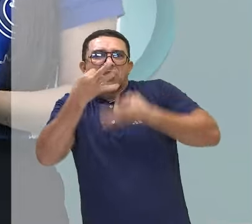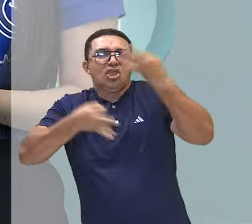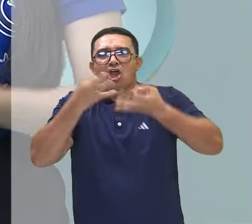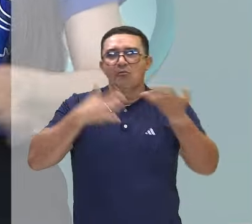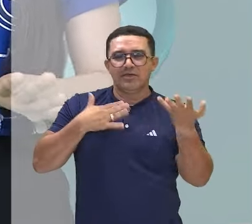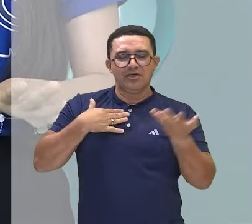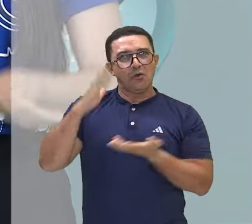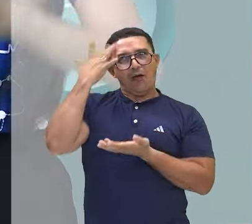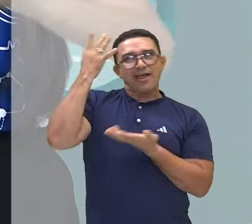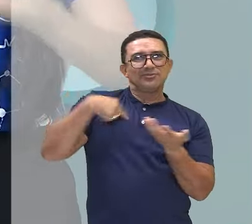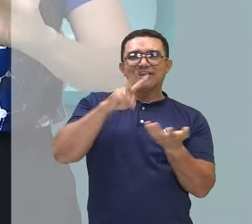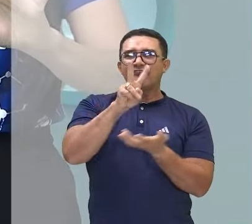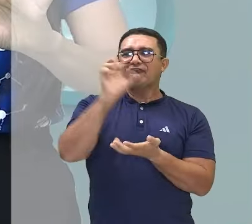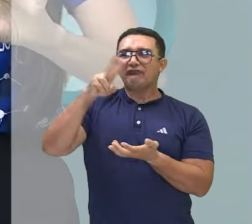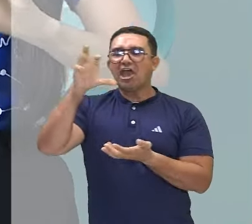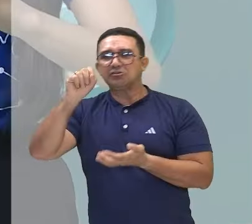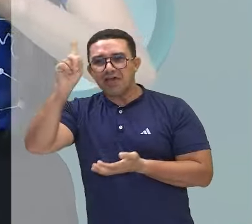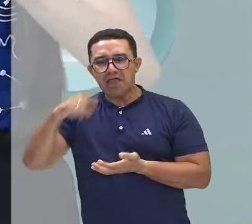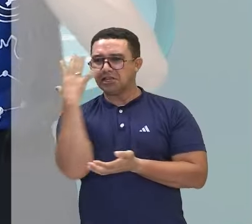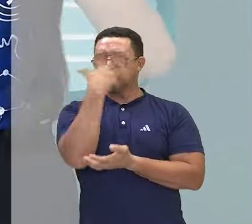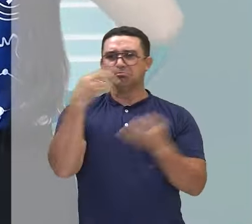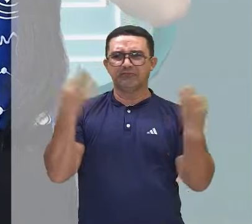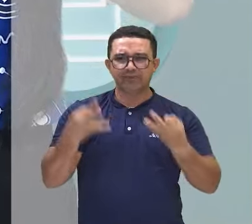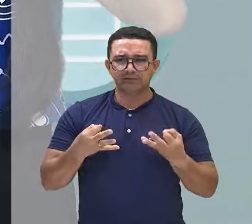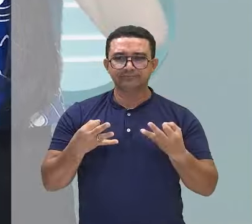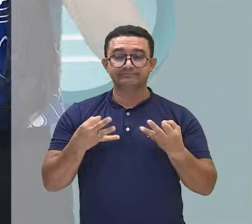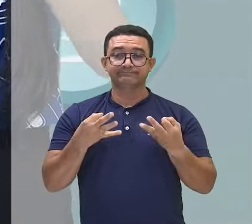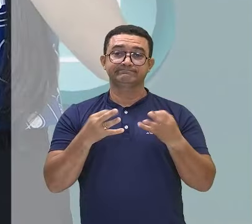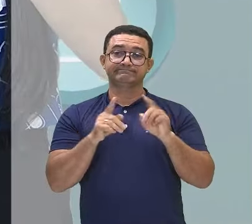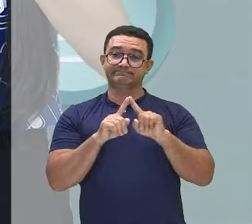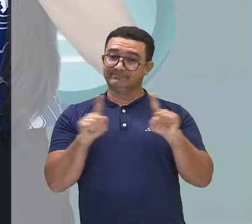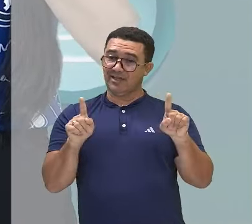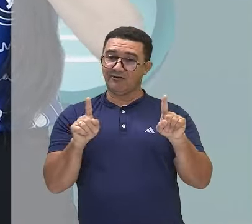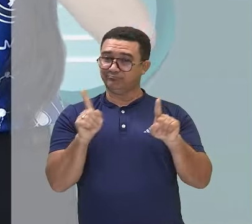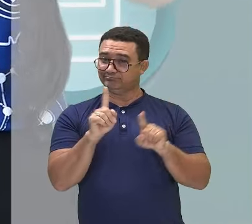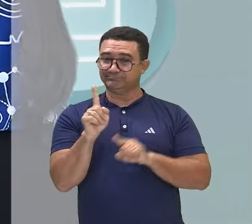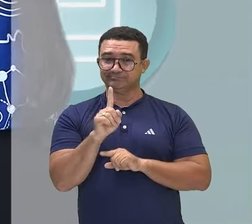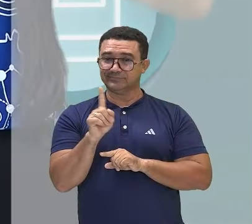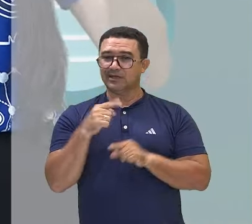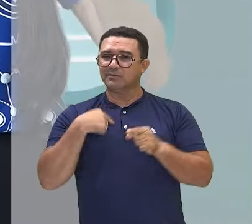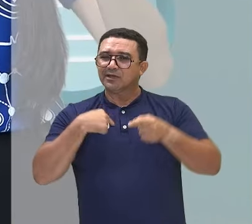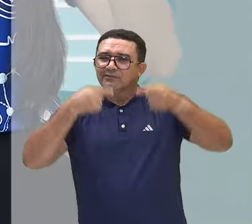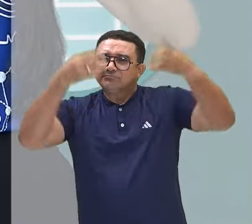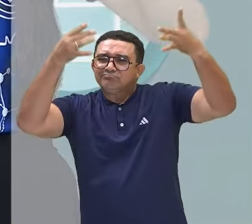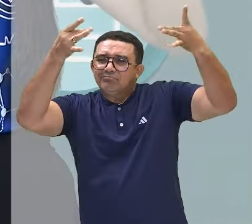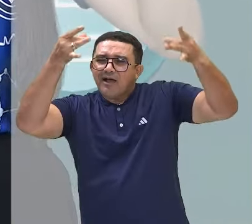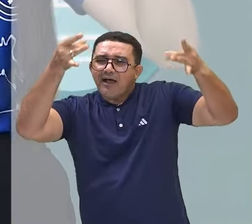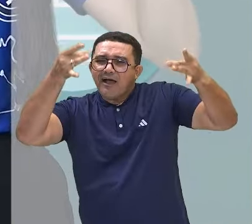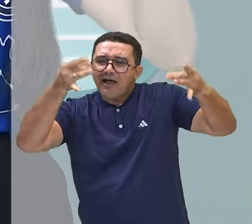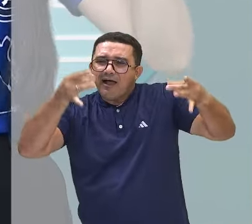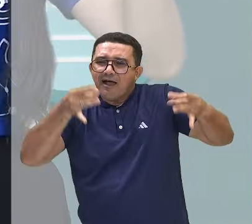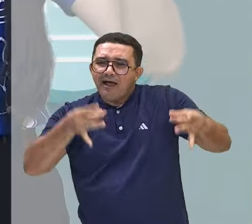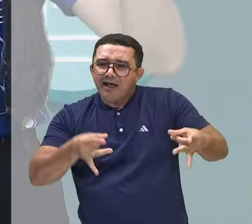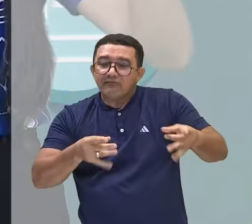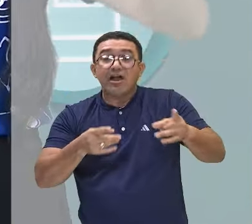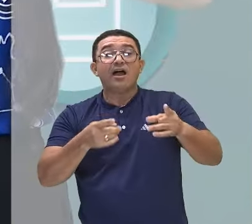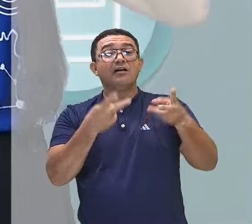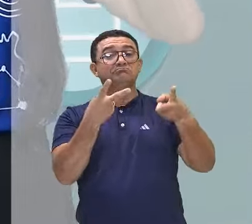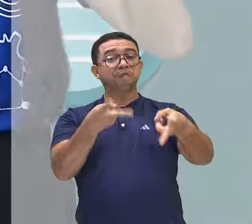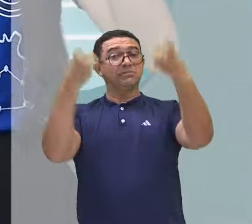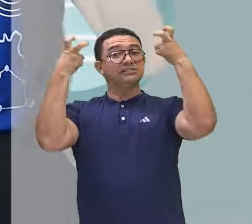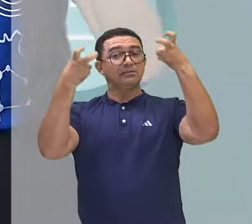é linda, é maravilhosa. Não é assim. De fato, a questão vai sendo descrita e a gente consegue perceber, conforme vocês viram na